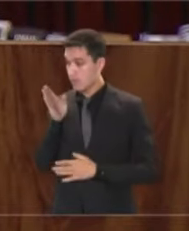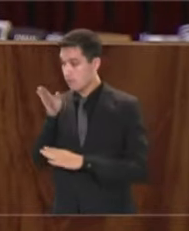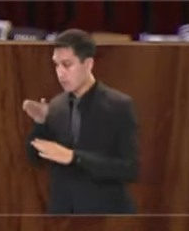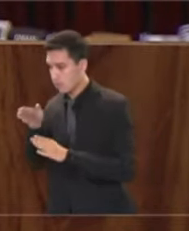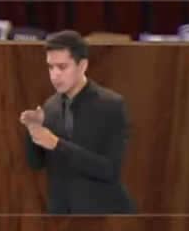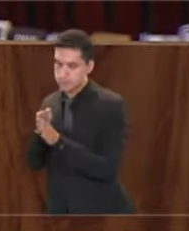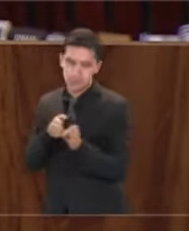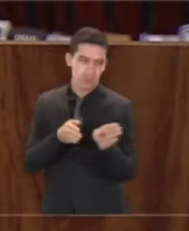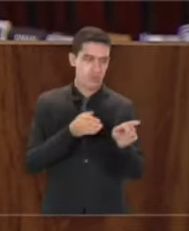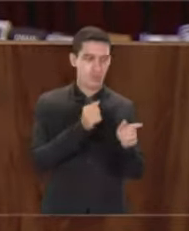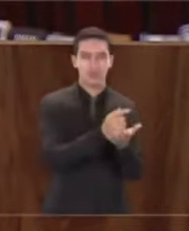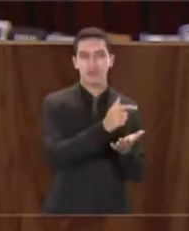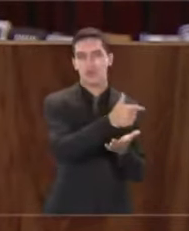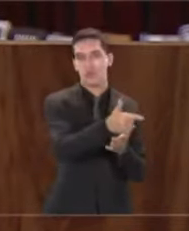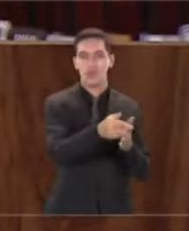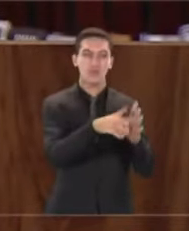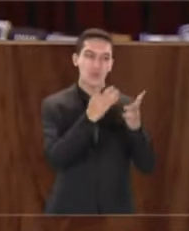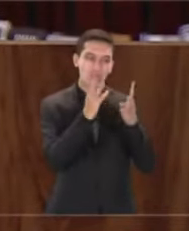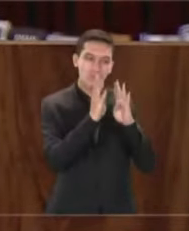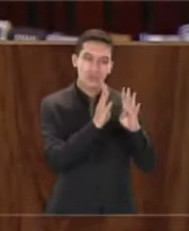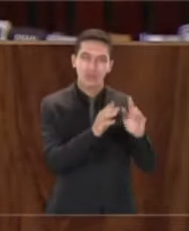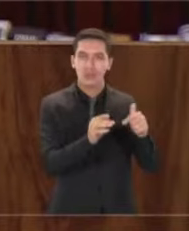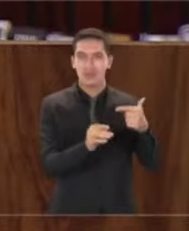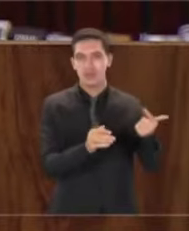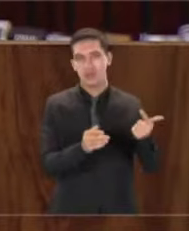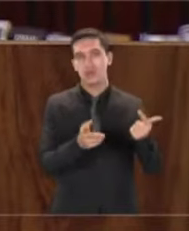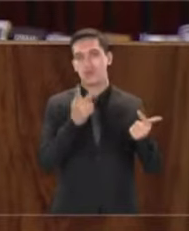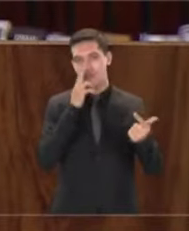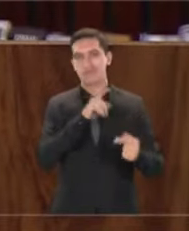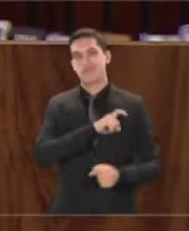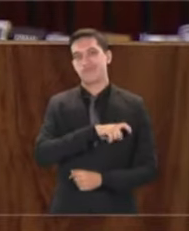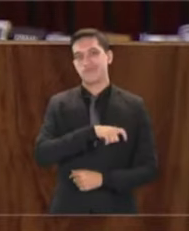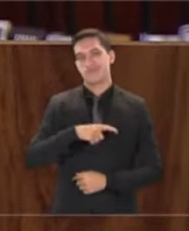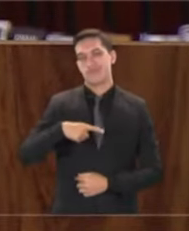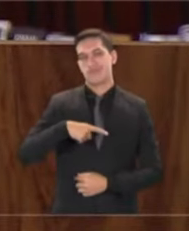caracteriza ato de concorrência desleal. Então,